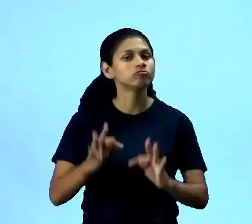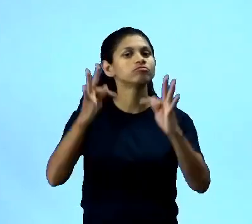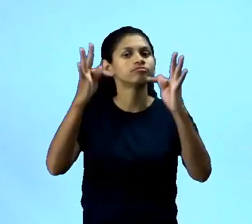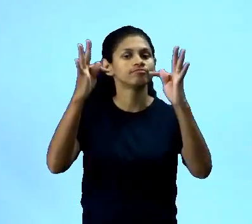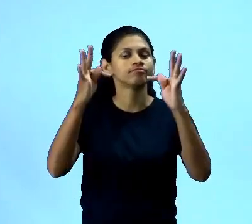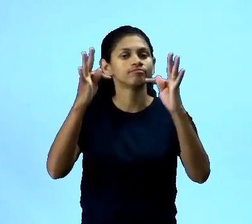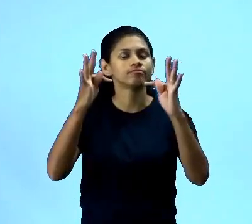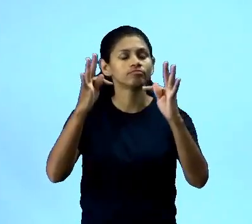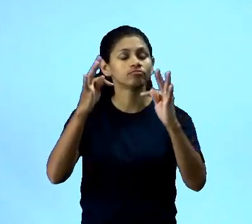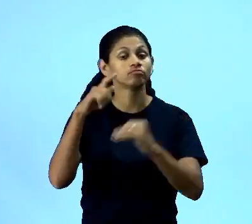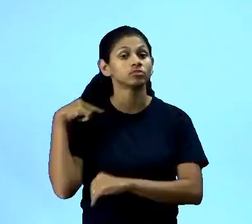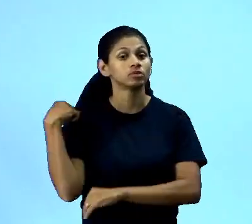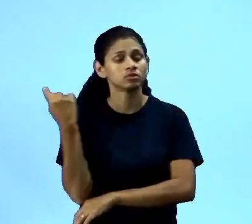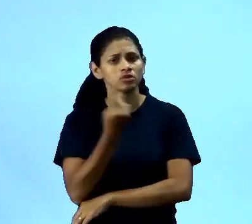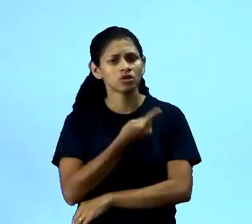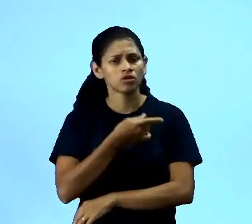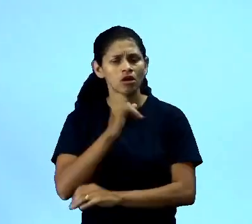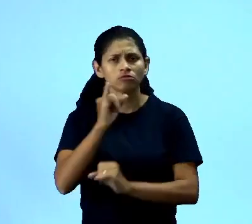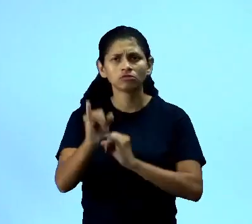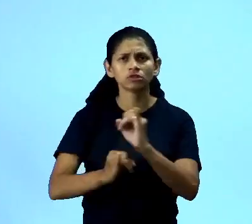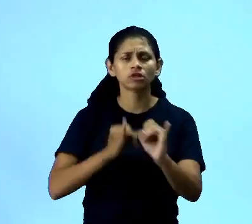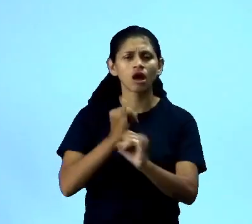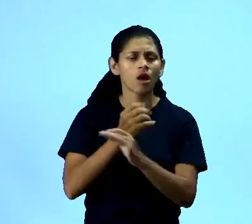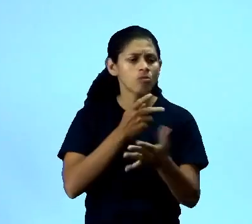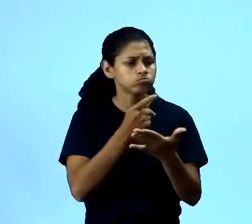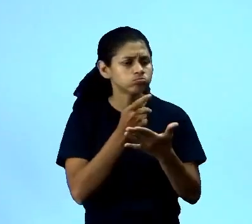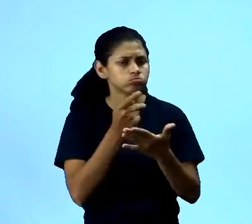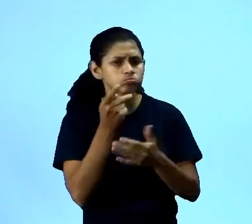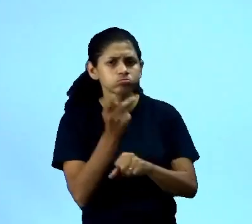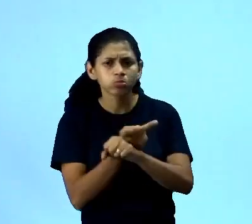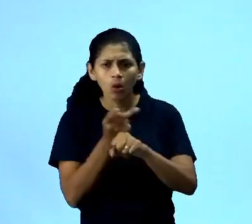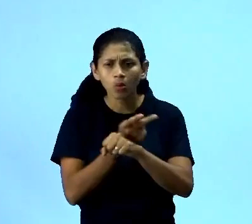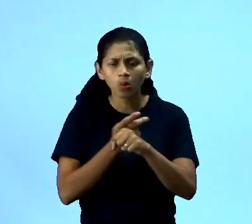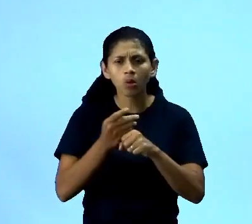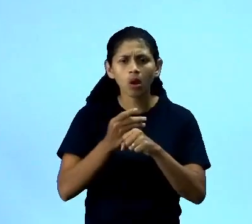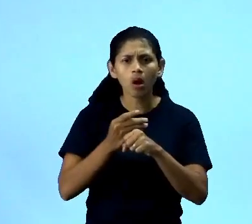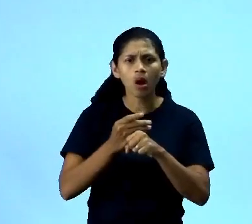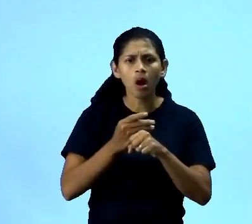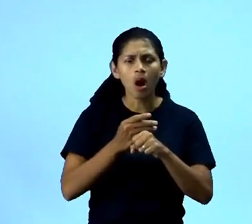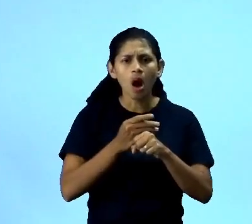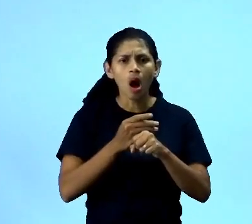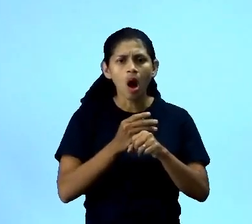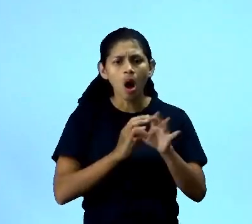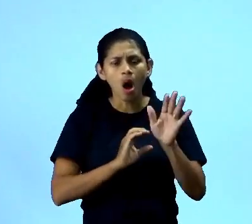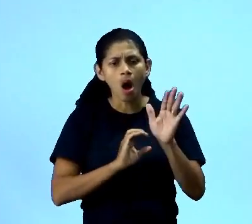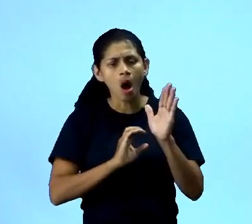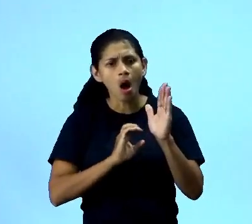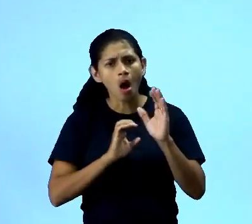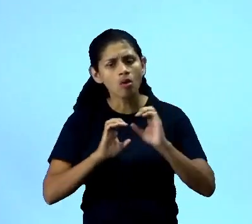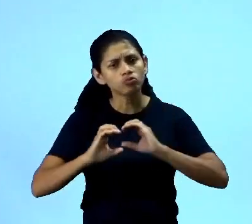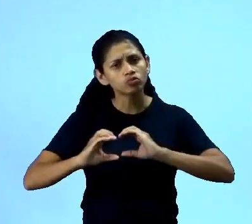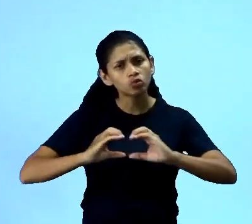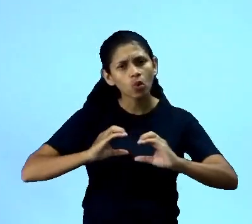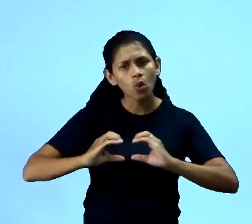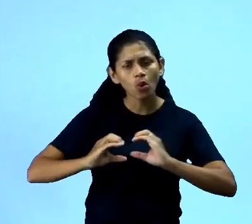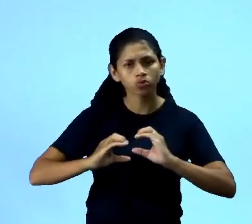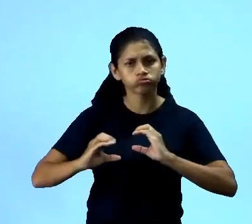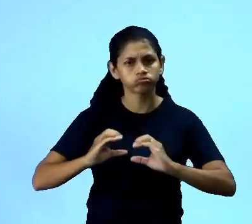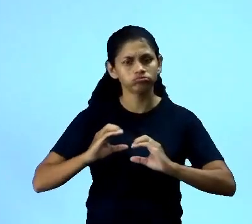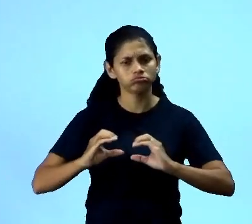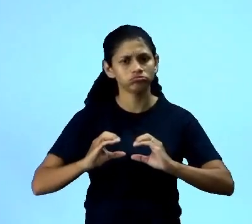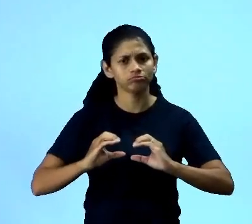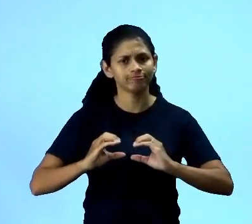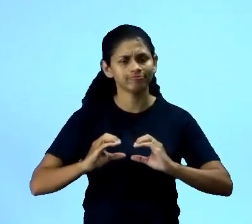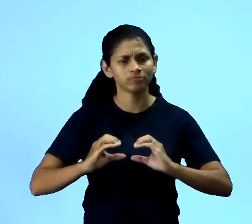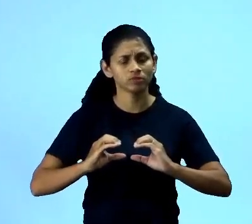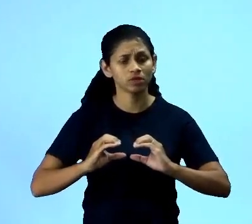muitas vezes nós vamos logo na internet, procuramos comentários acerca de determinada obra, de determinado livro,